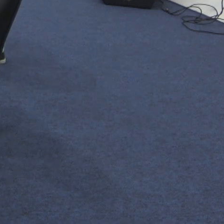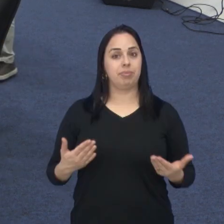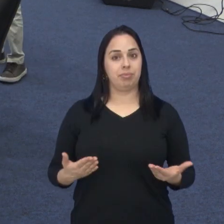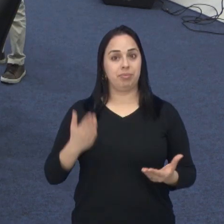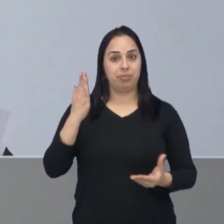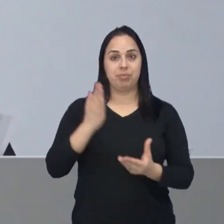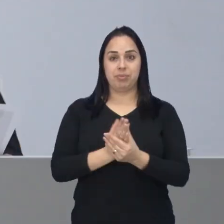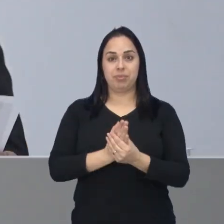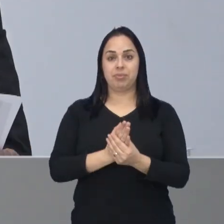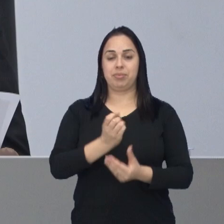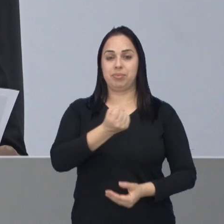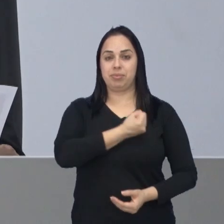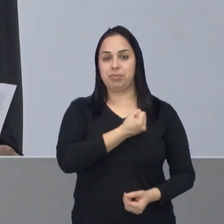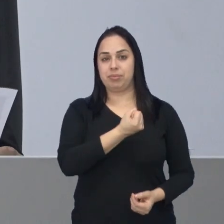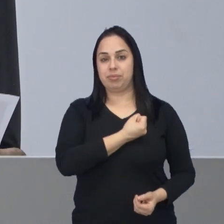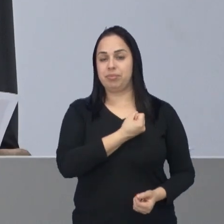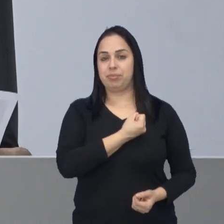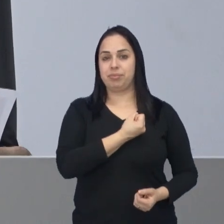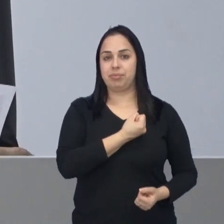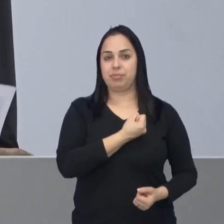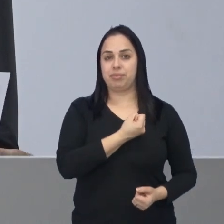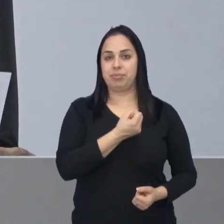o processo de número